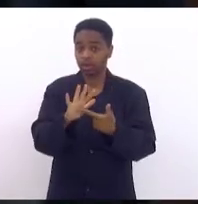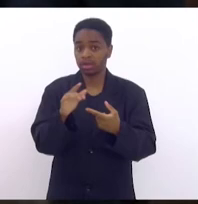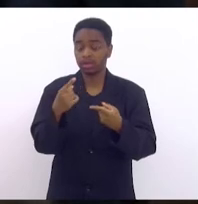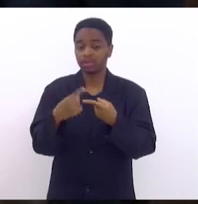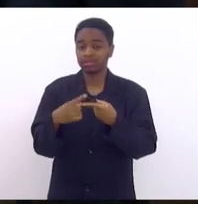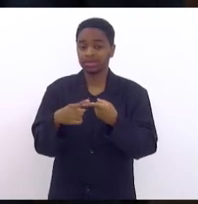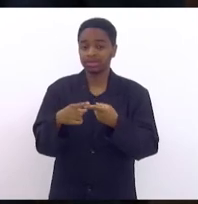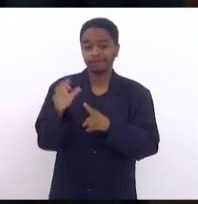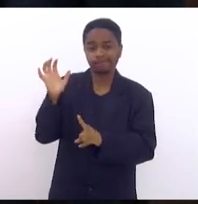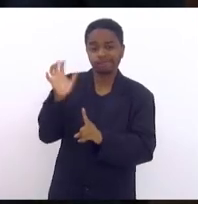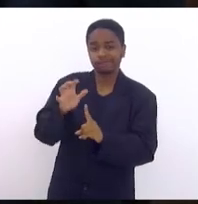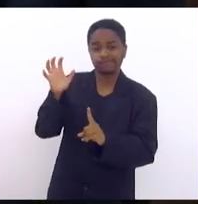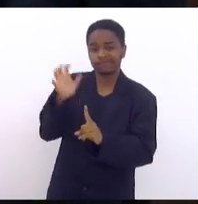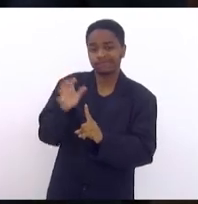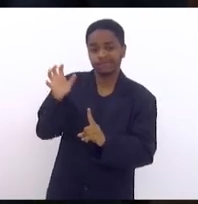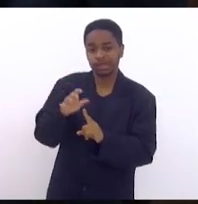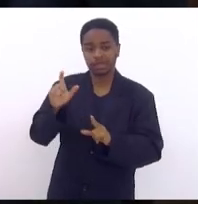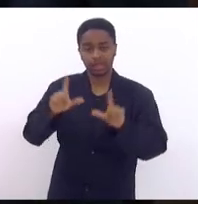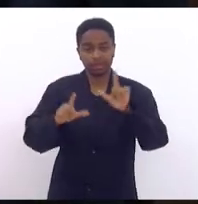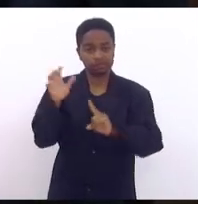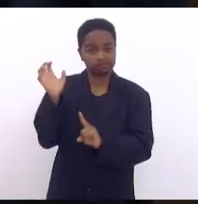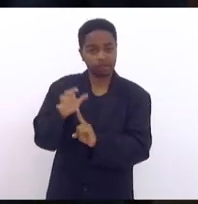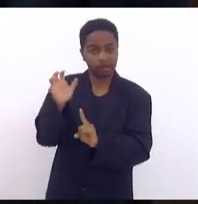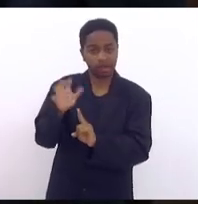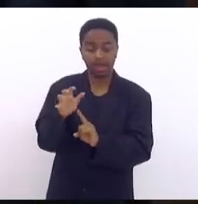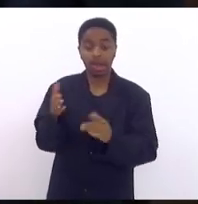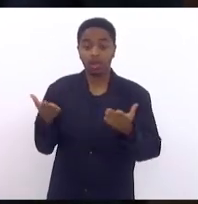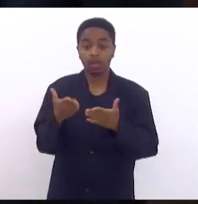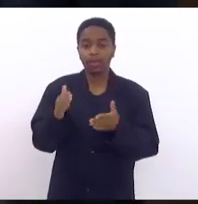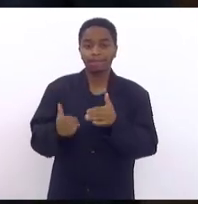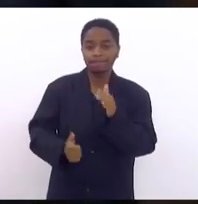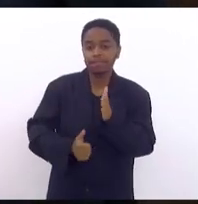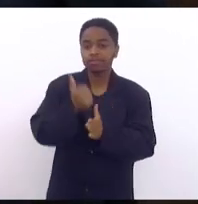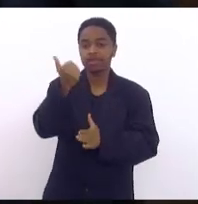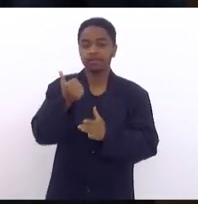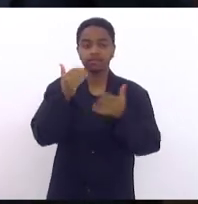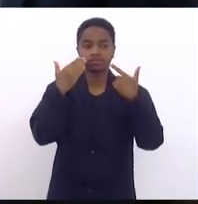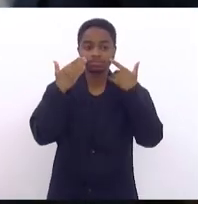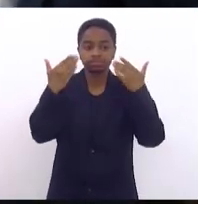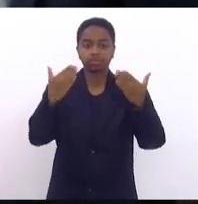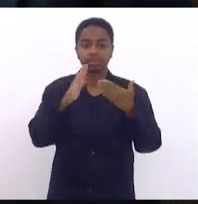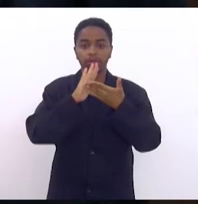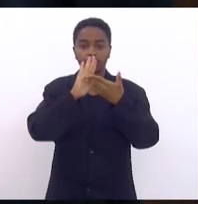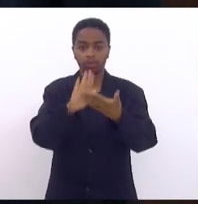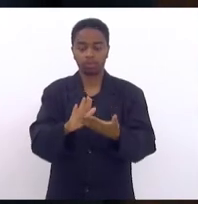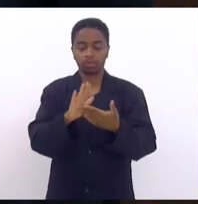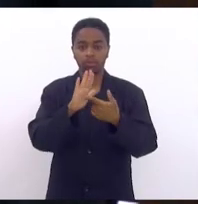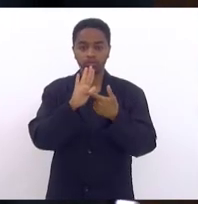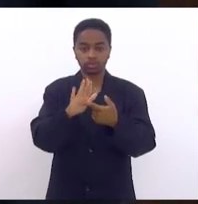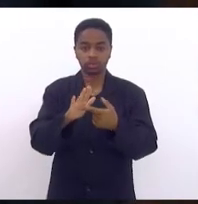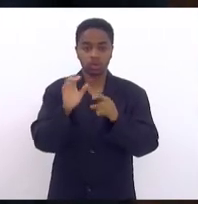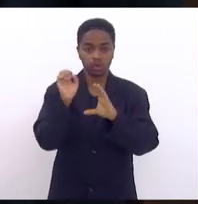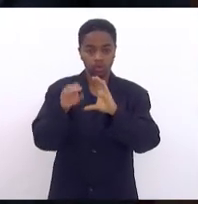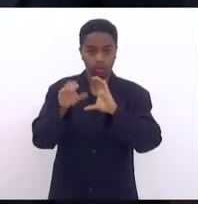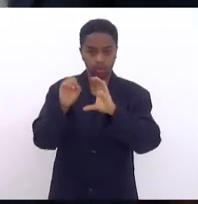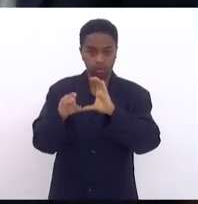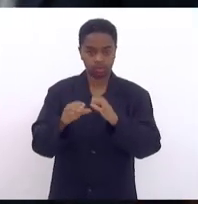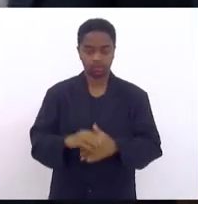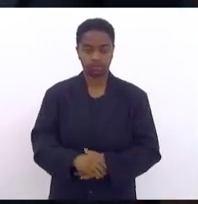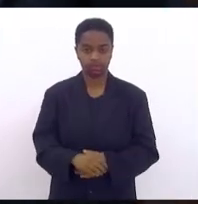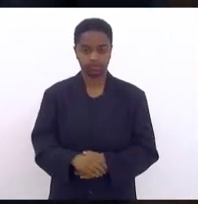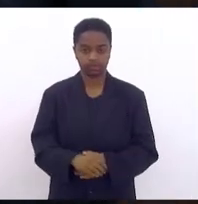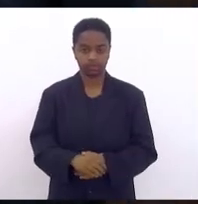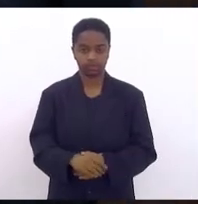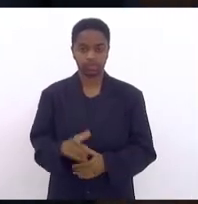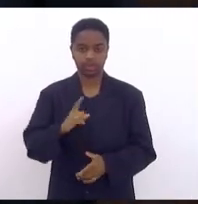sido pressionado pela mídia, ele finalmente deu o ar de sua graça na TV Globo,